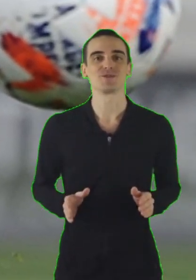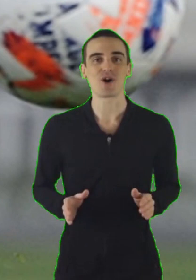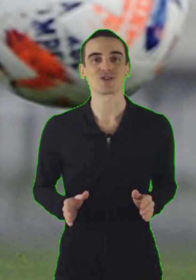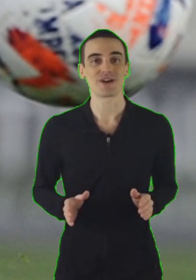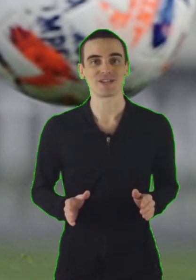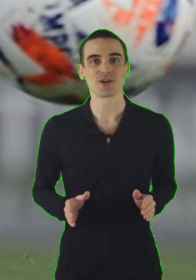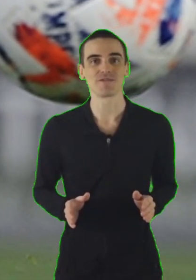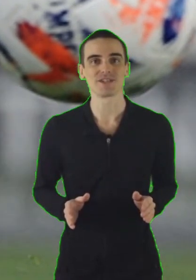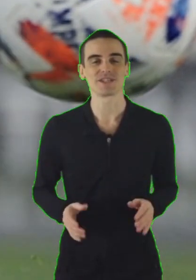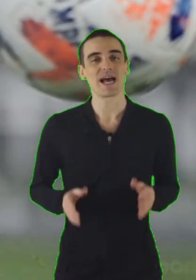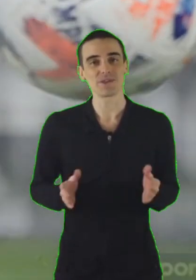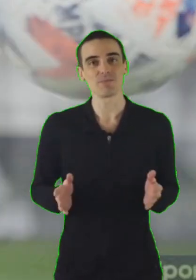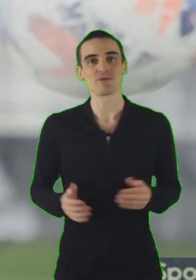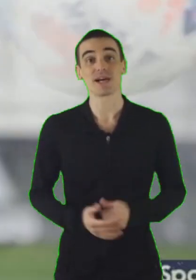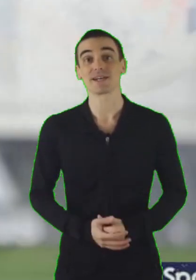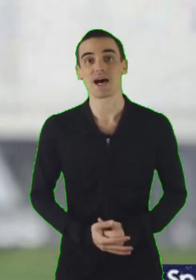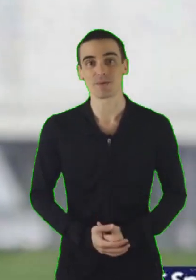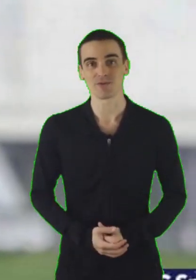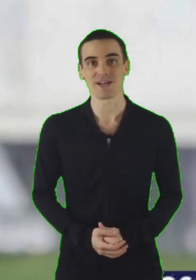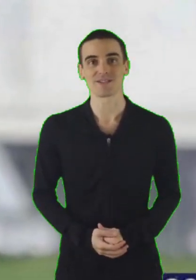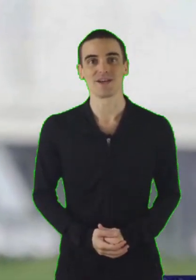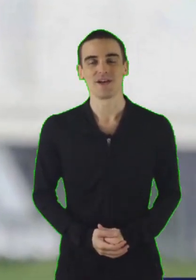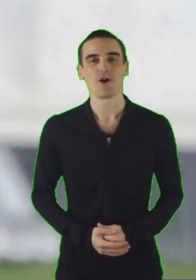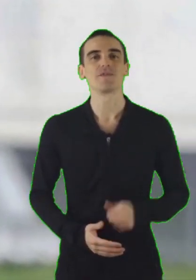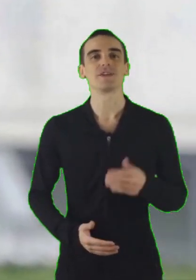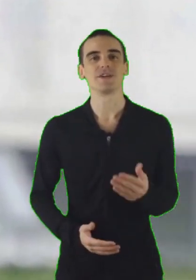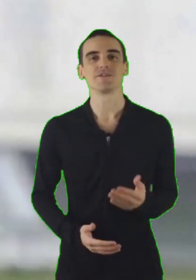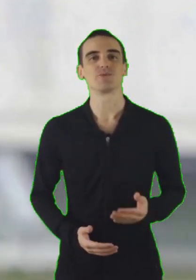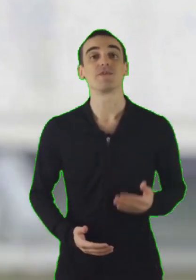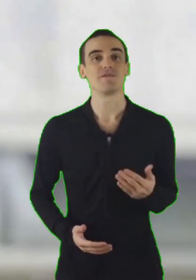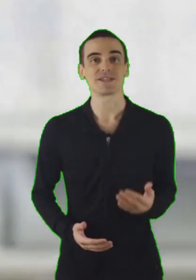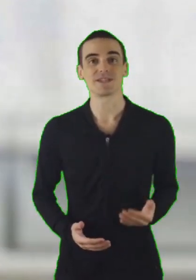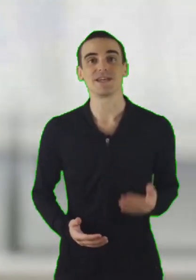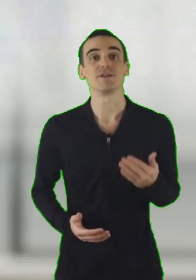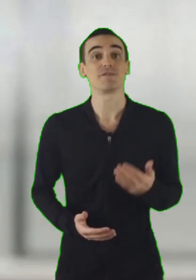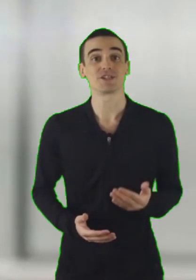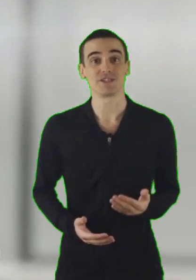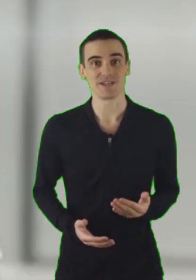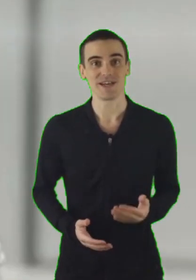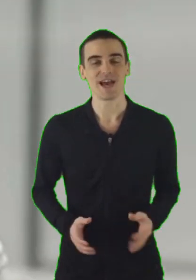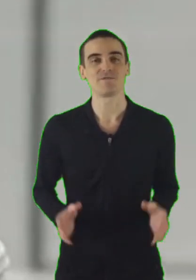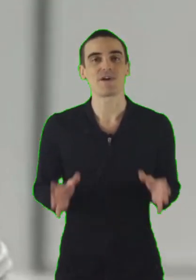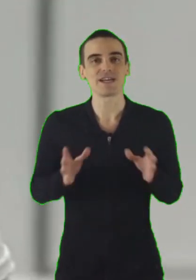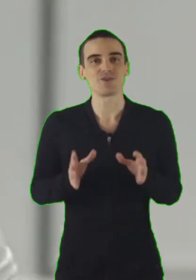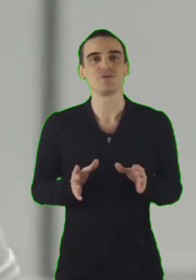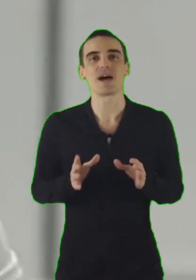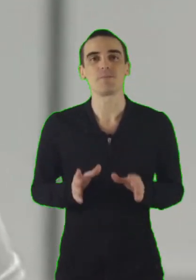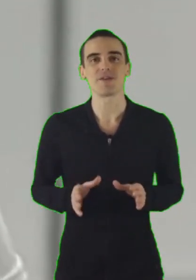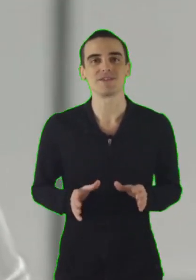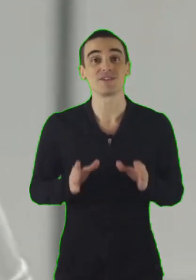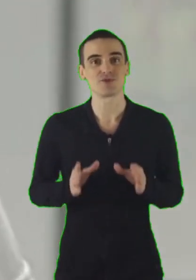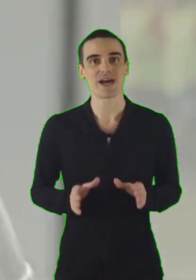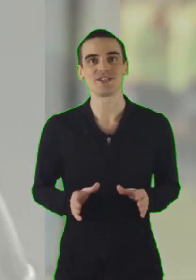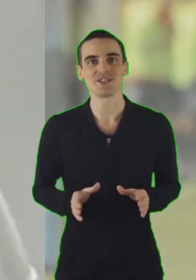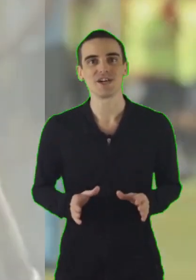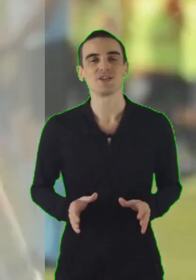futebol brasileiro e, quem sabe, até mesmo no cenário sul-americano. Com Ronaldo à frente do clube, o Cruzeiro tem buscado uma abordagem estratégica